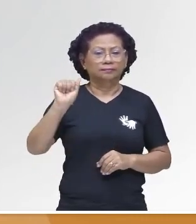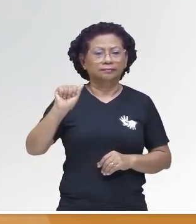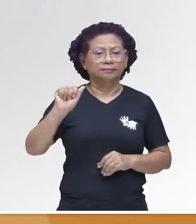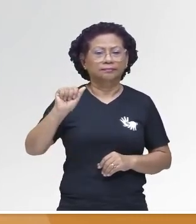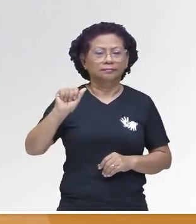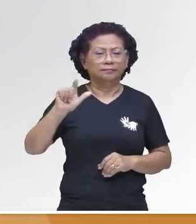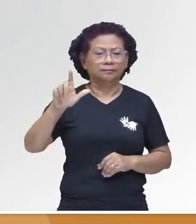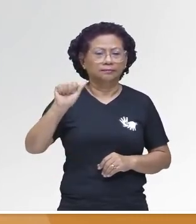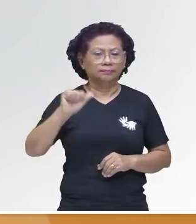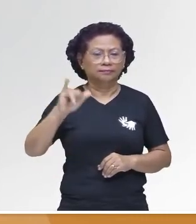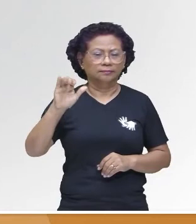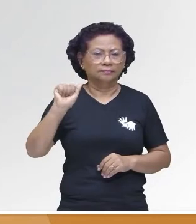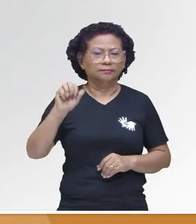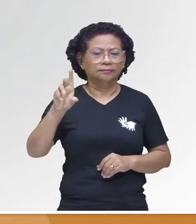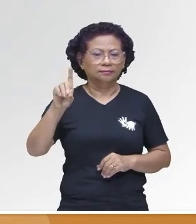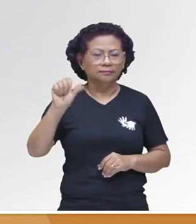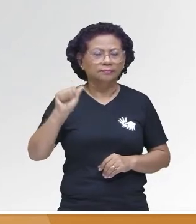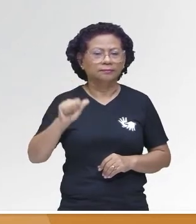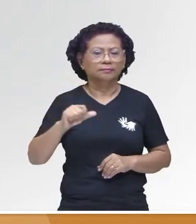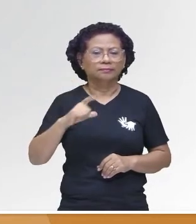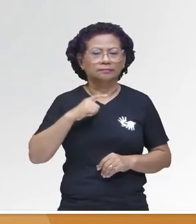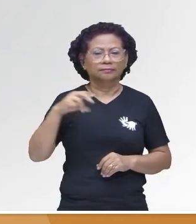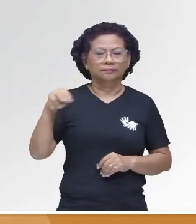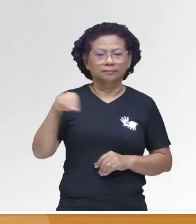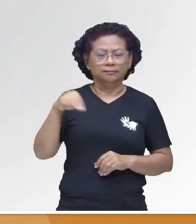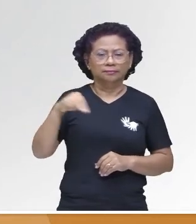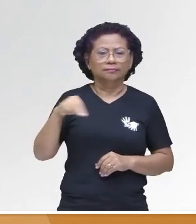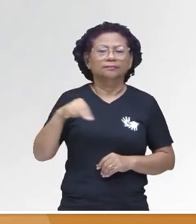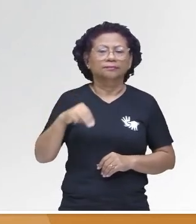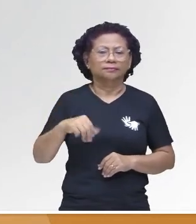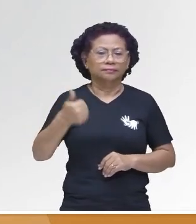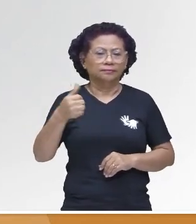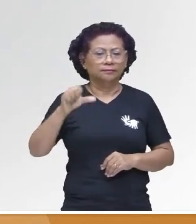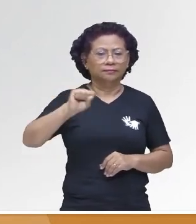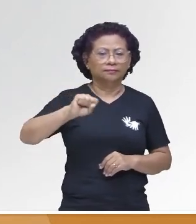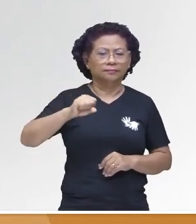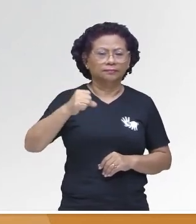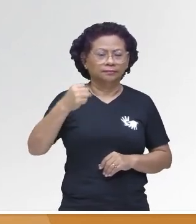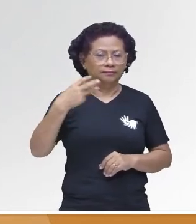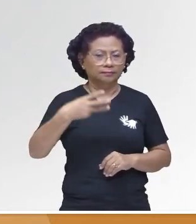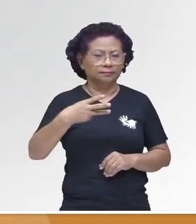Sabinada, que ocorre na Bahia. Essas aqui são as principais revoltas